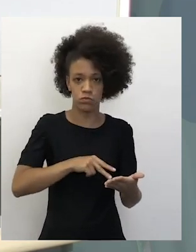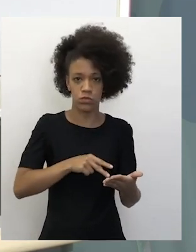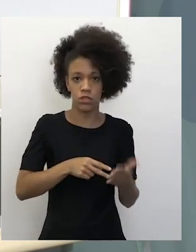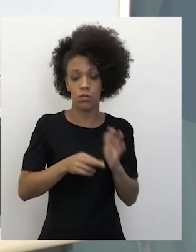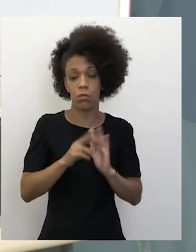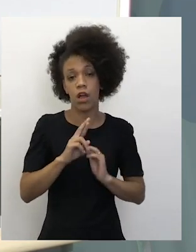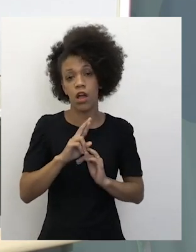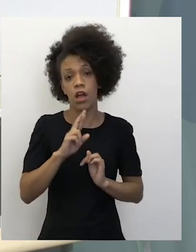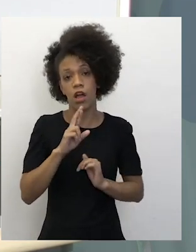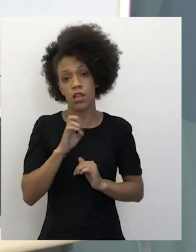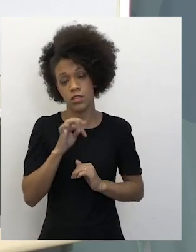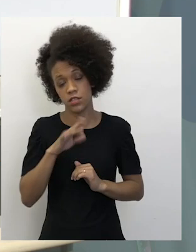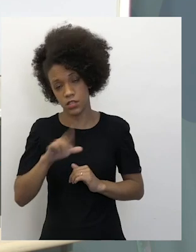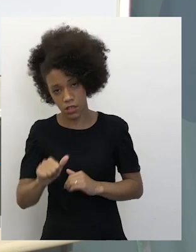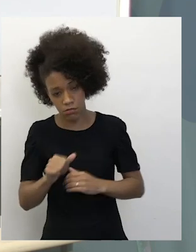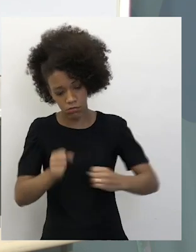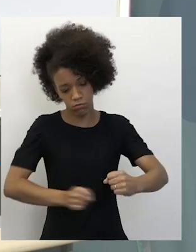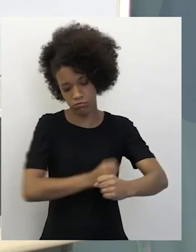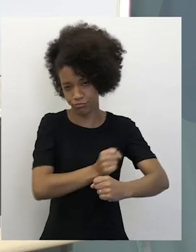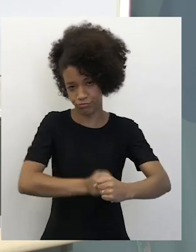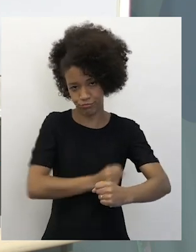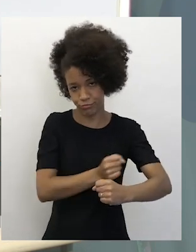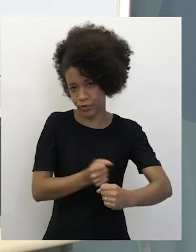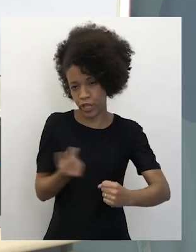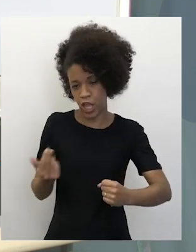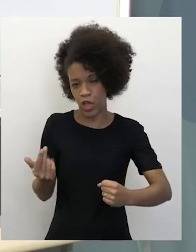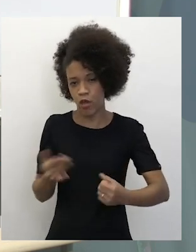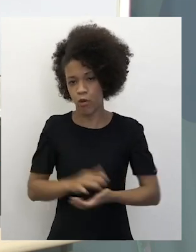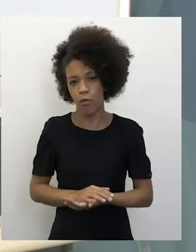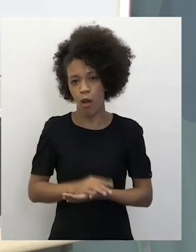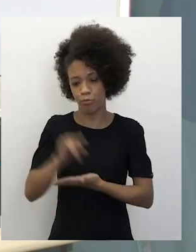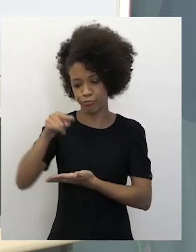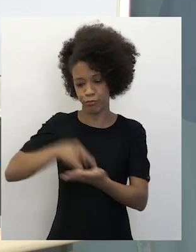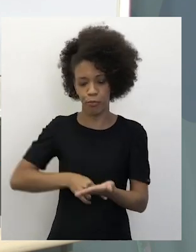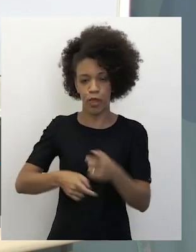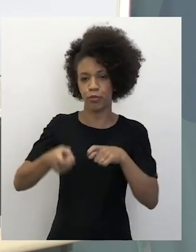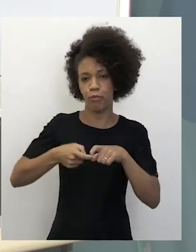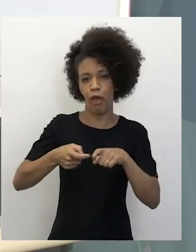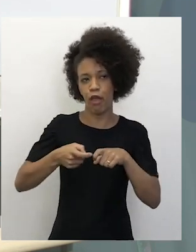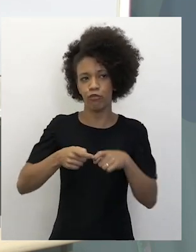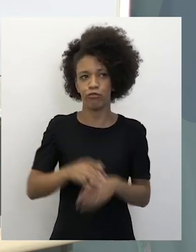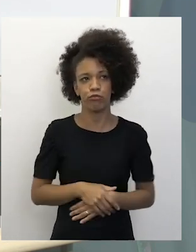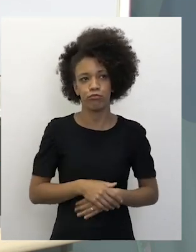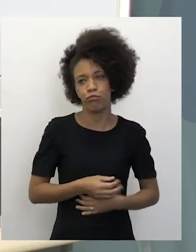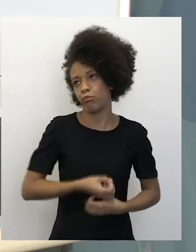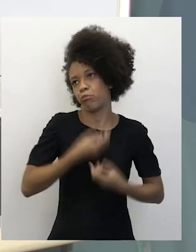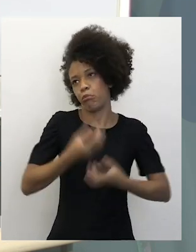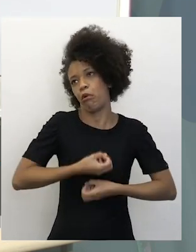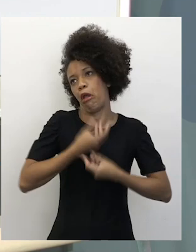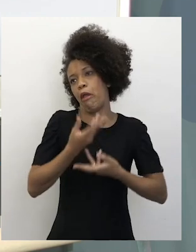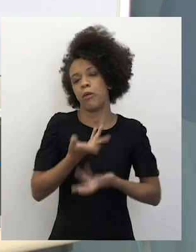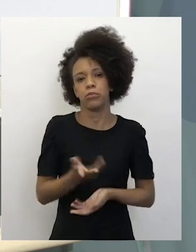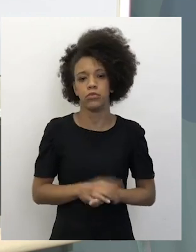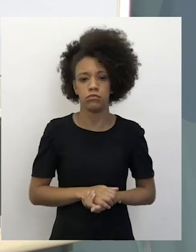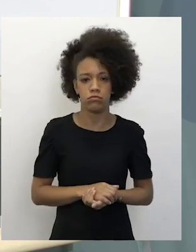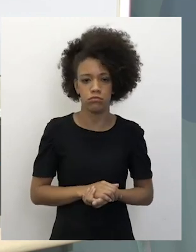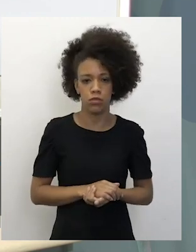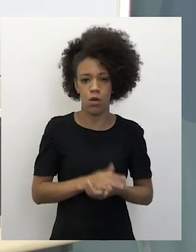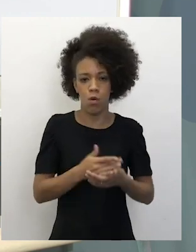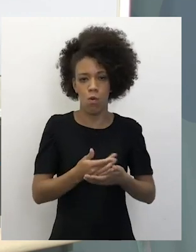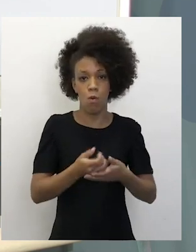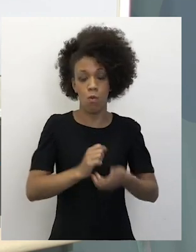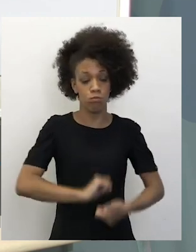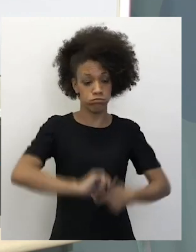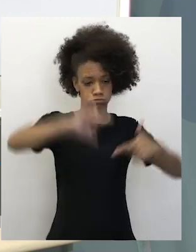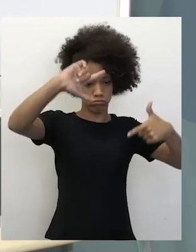de bolo da mesma forma que você não a receita médica da mesma forma que você leu um poema da mesma forma que você se ela ler um quadro na